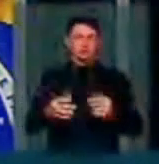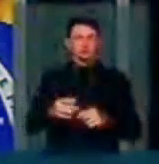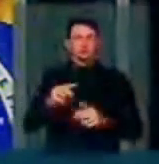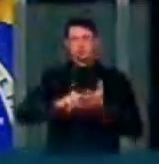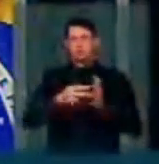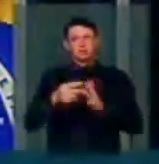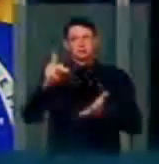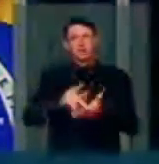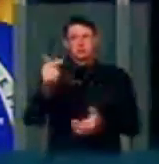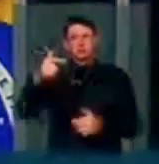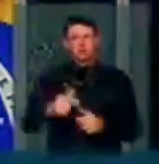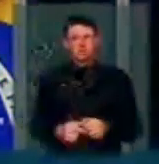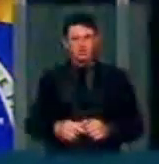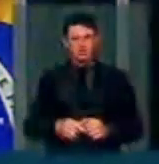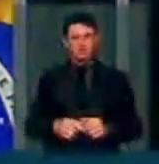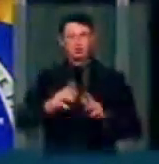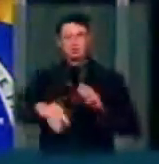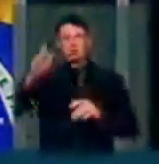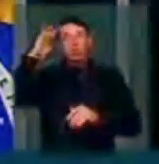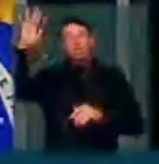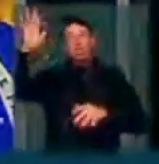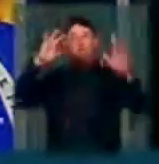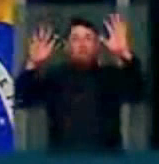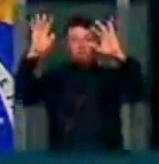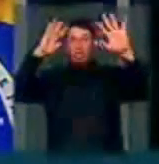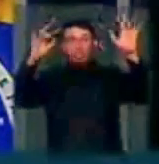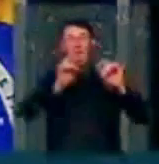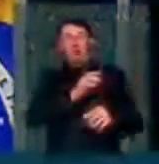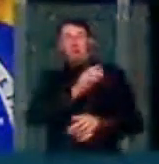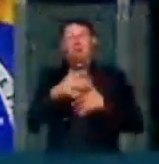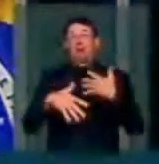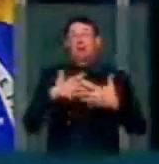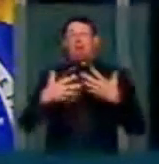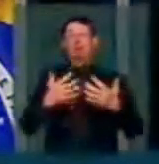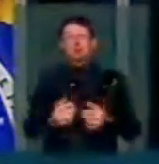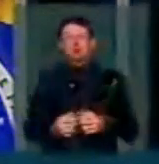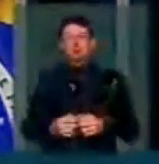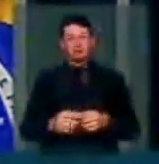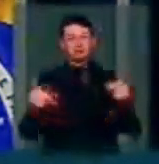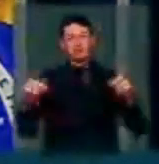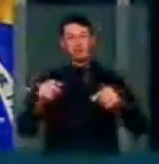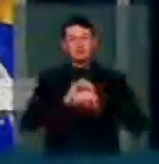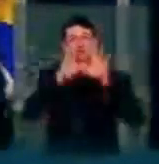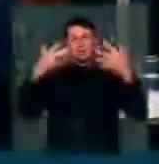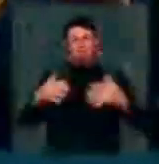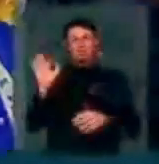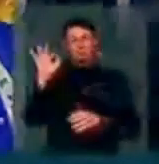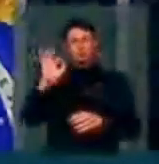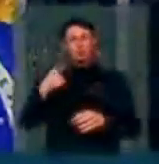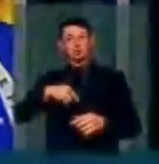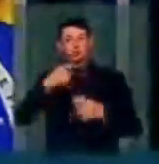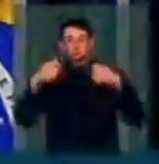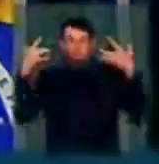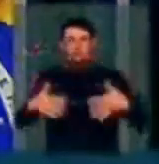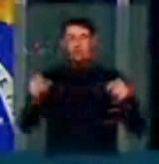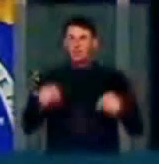sentido real. Isso está cheio de fantasmas, de miasmas, de espectros, que nunca estão claramente definidos, que nós definíssemos,